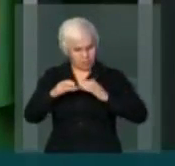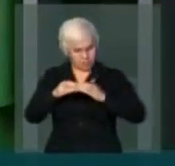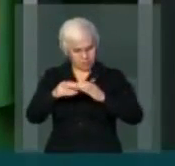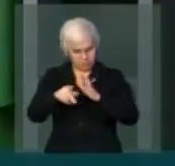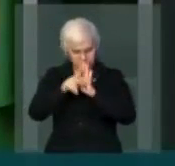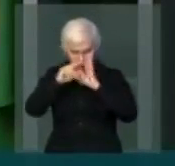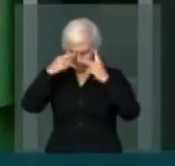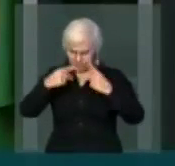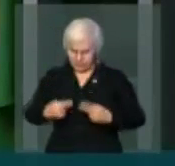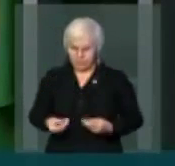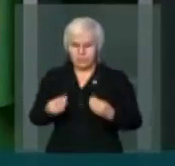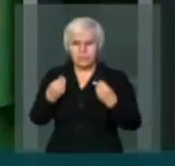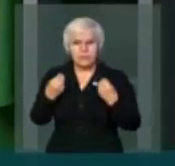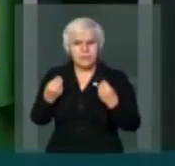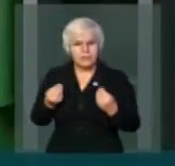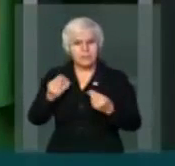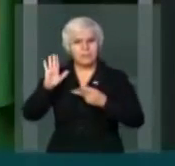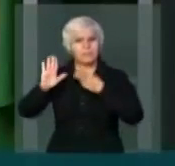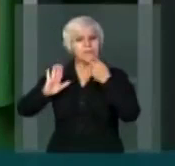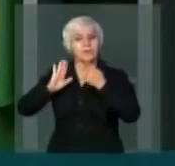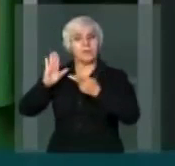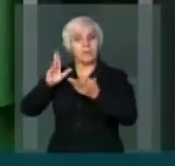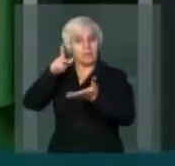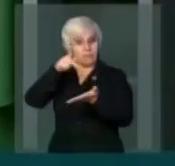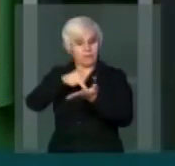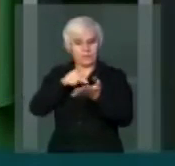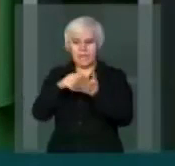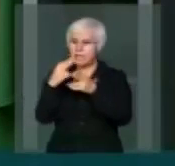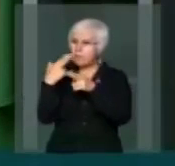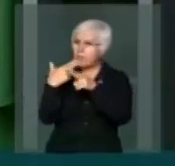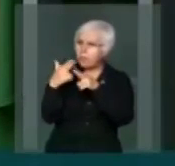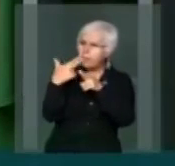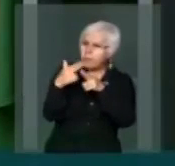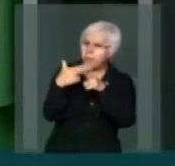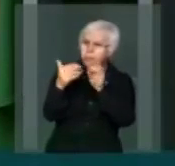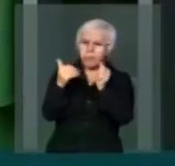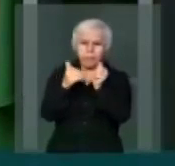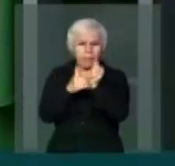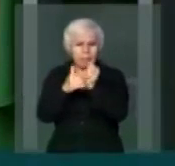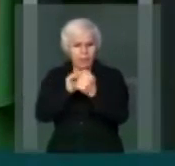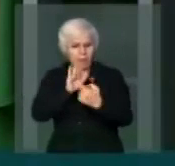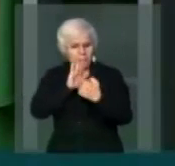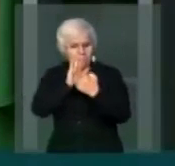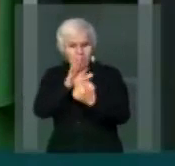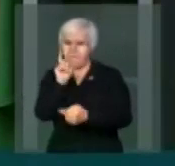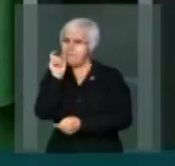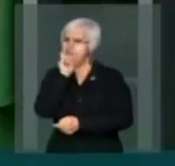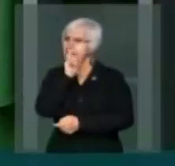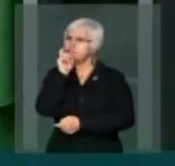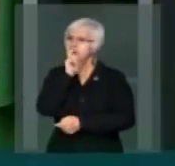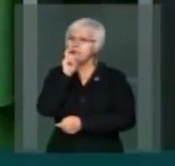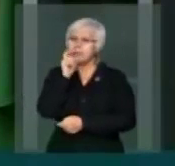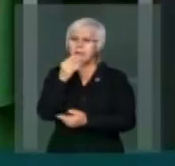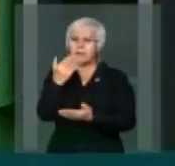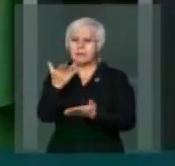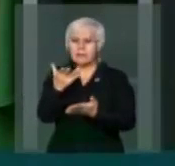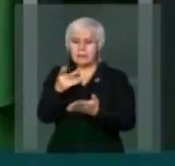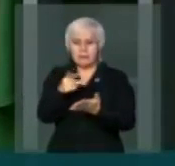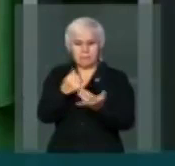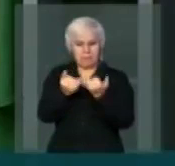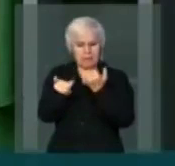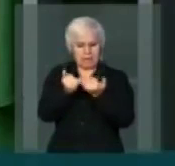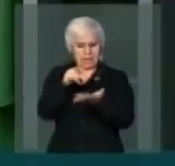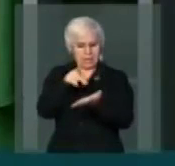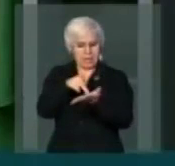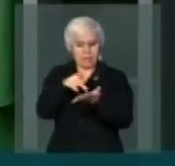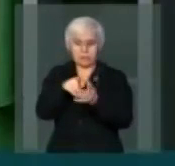dos candidatos, em que as verdades dissimuladas inspiram mentiras sinceras e o